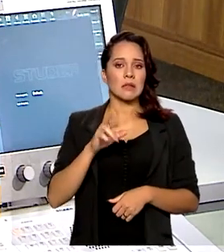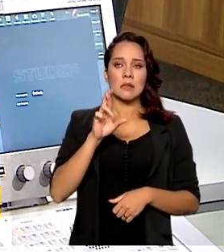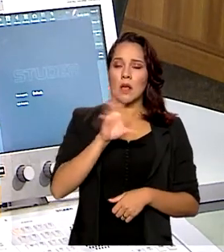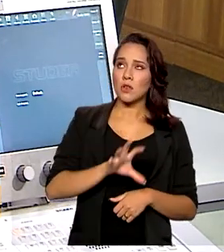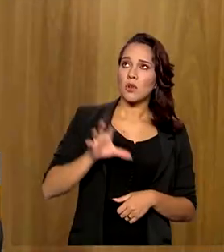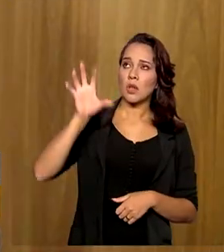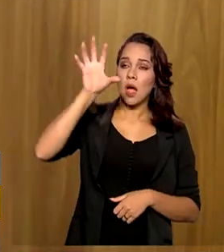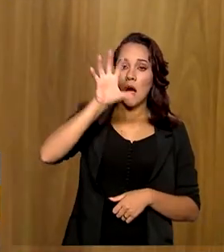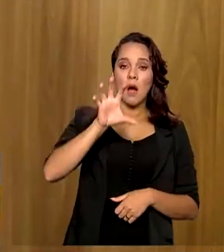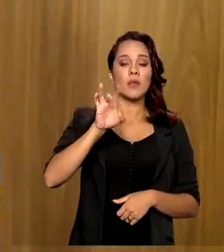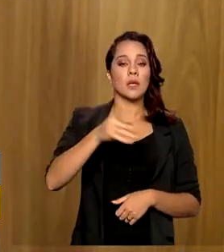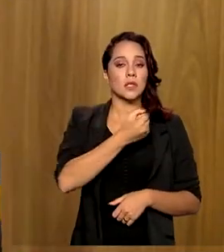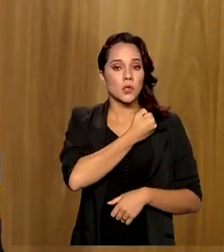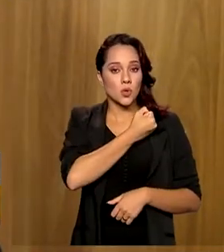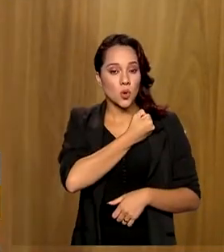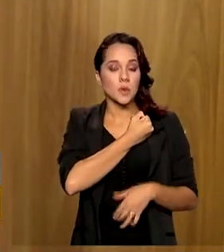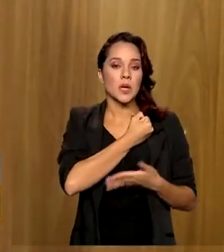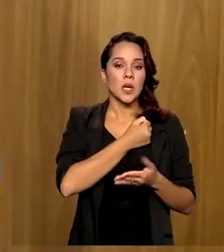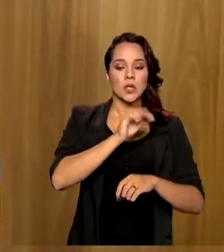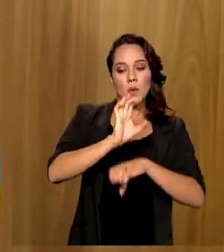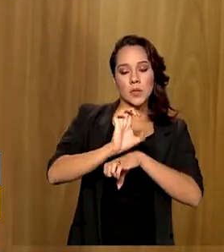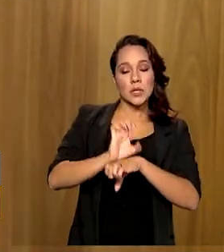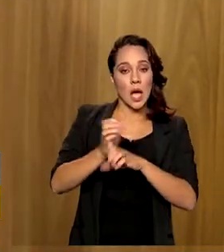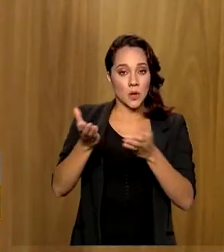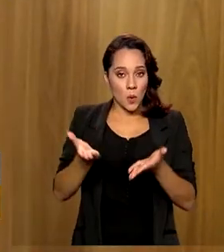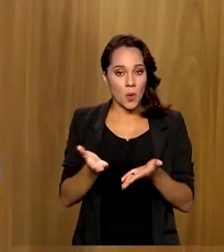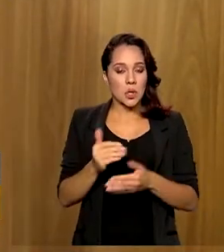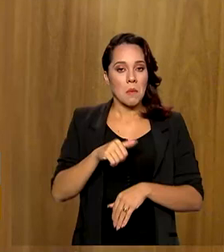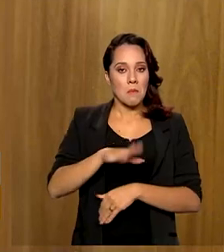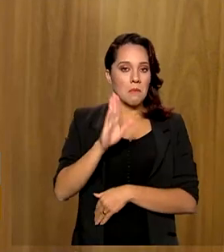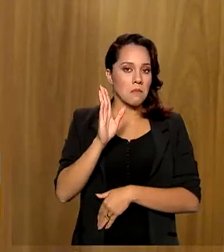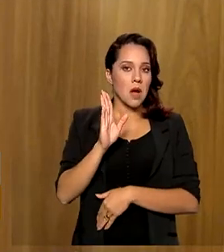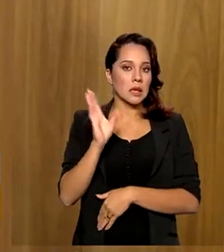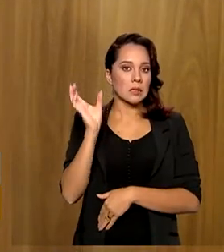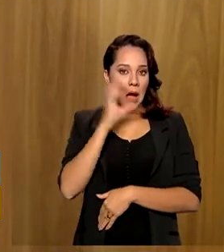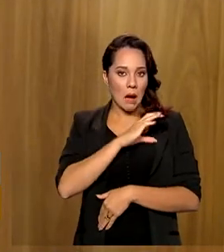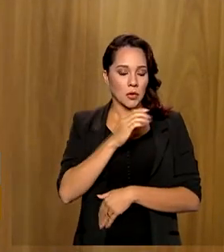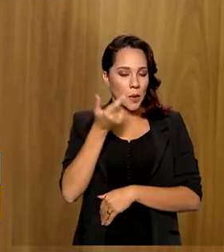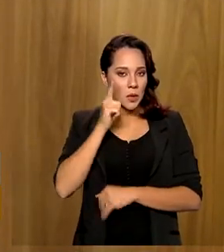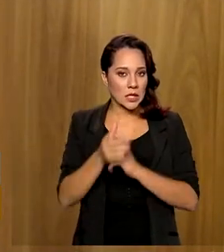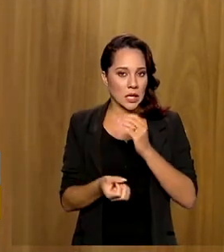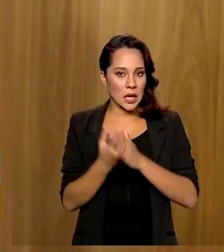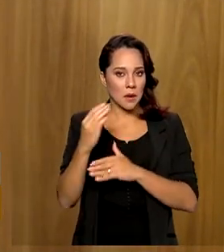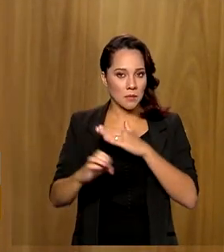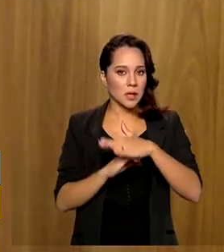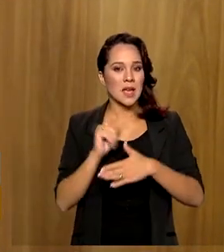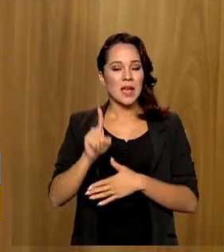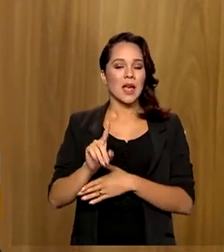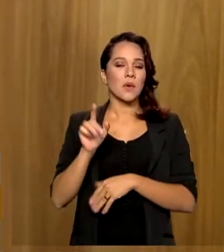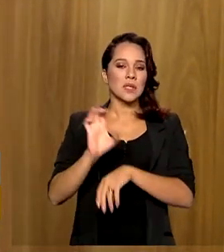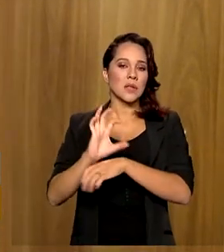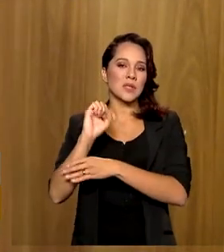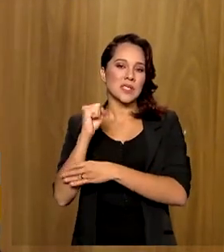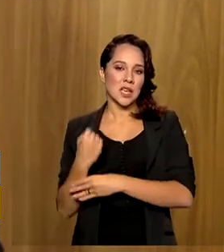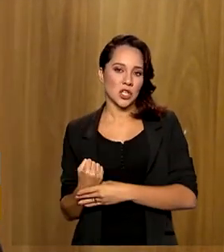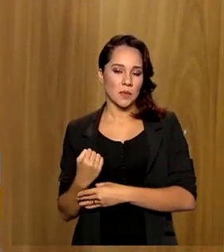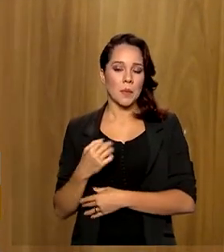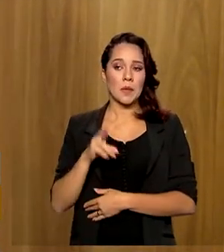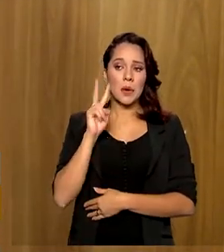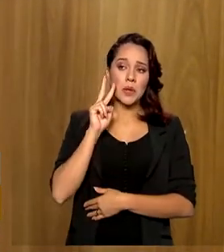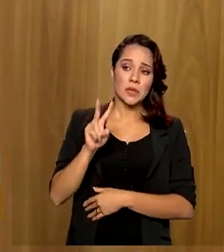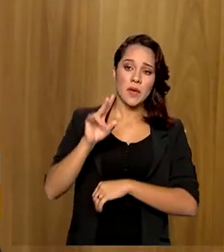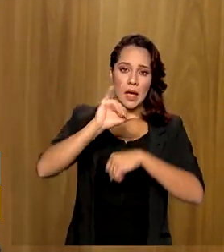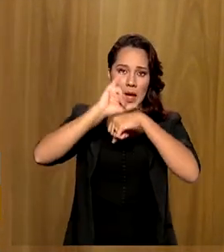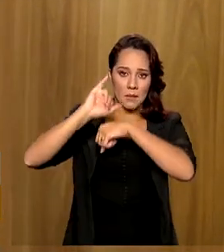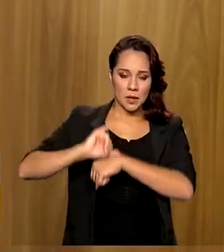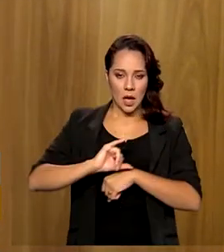né, nesses números, então o estado, hoje em dia, mais rápido para se criar uma empresa, em média, é o estado de Sergipe. Quando você olha para as